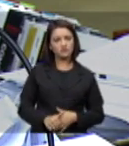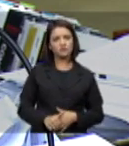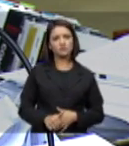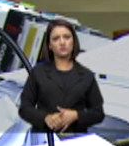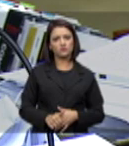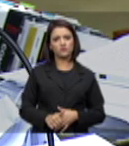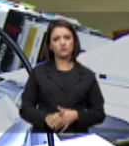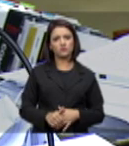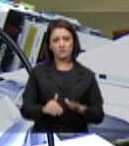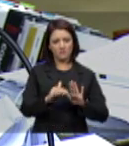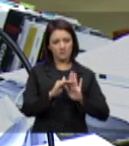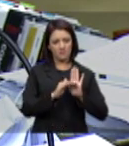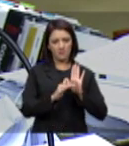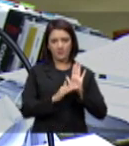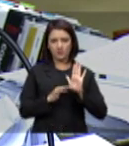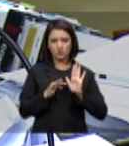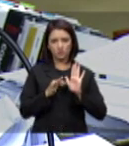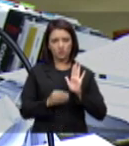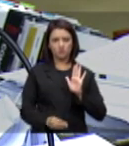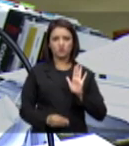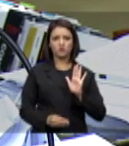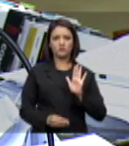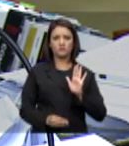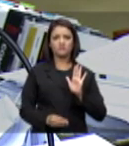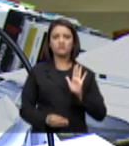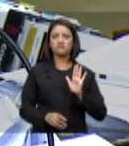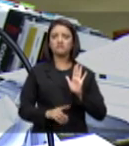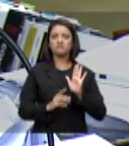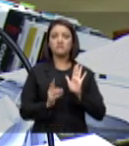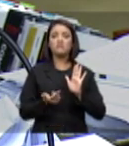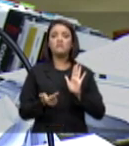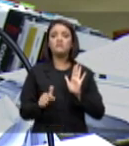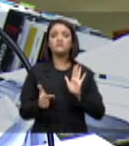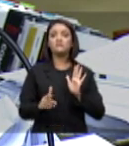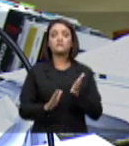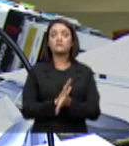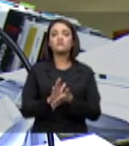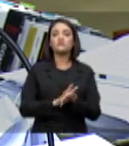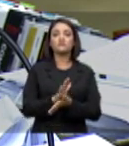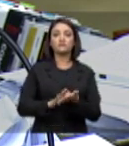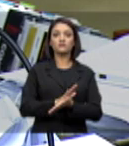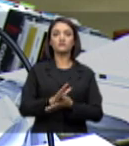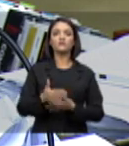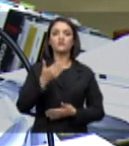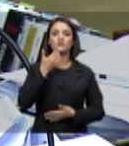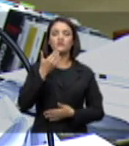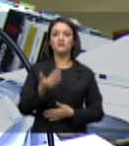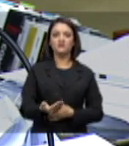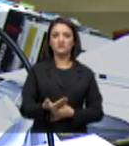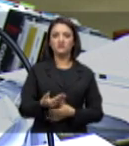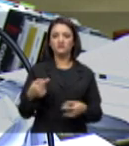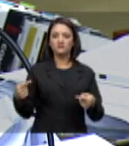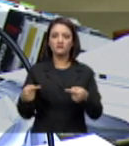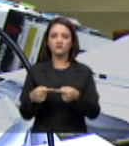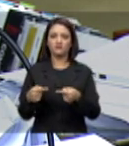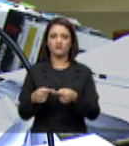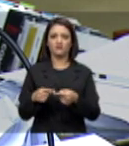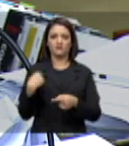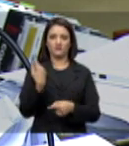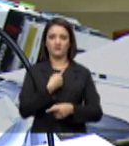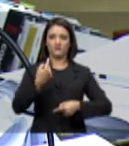os que não foram os que forem deferidos não constava nenhum pedido ligado que nós estamos tratando